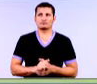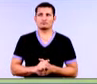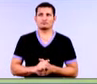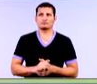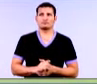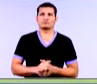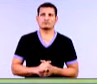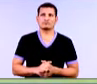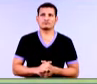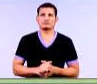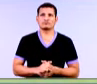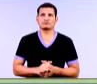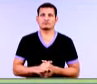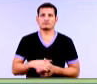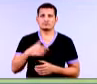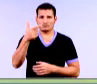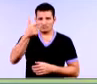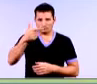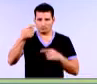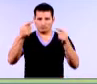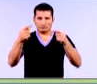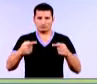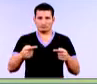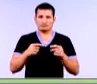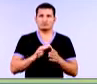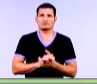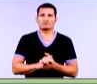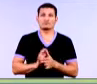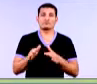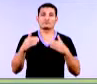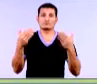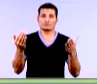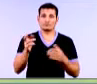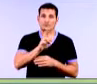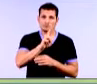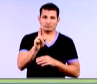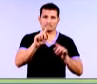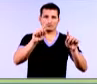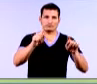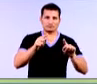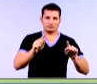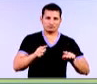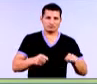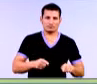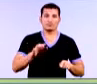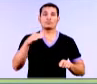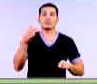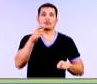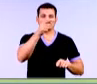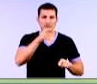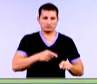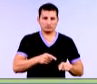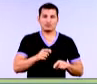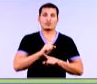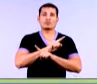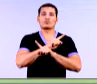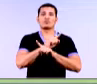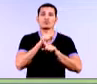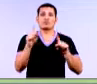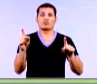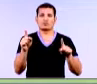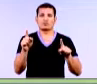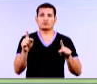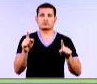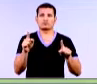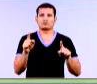ela pergunta, na questão 2, qual dos nomes abaixo não é